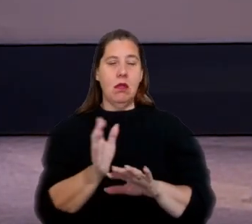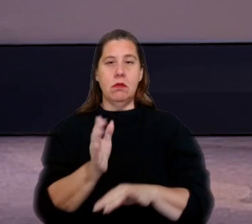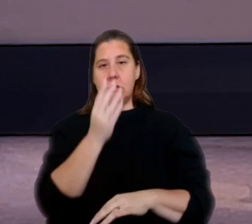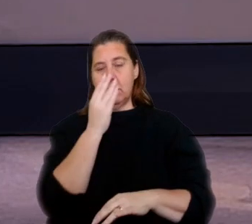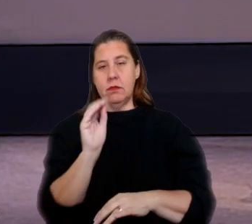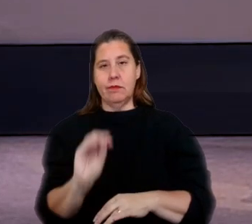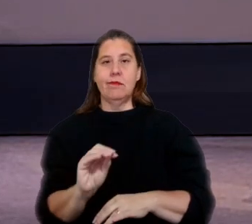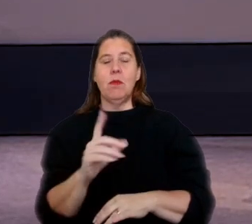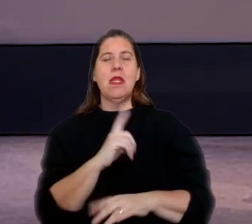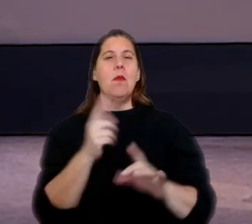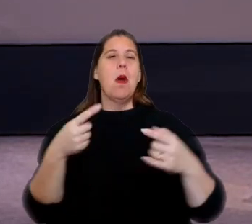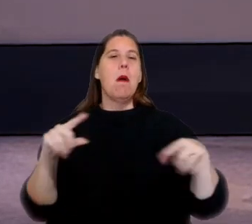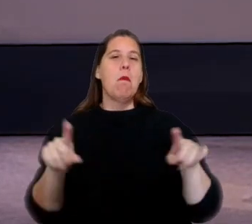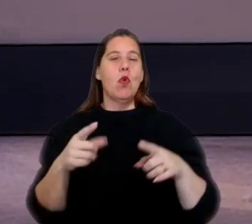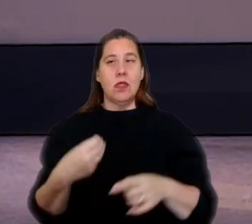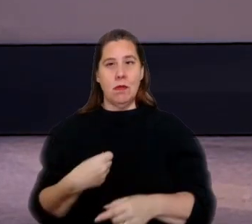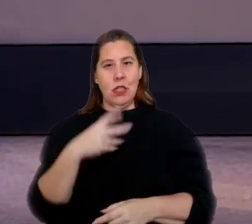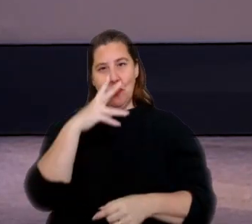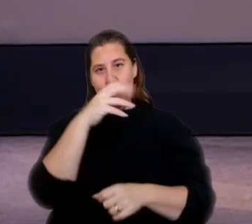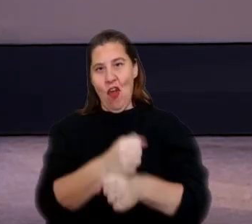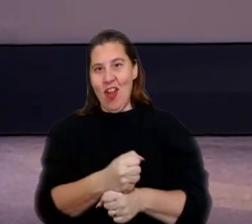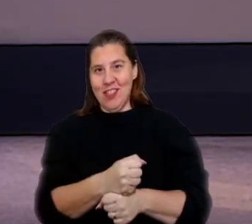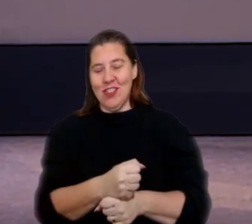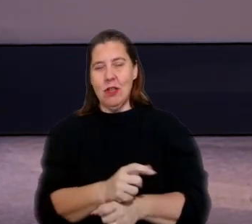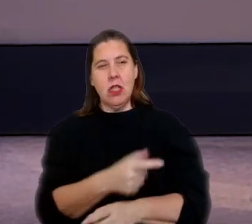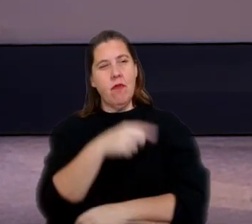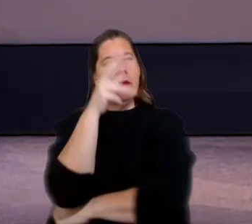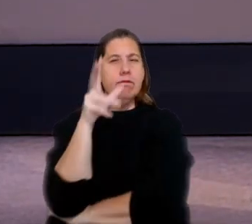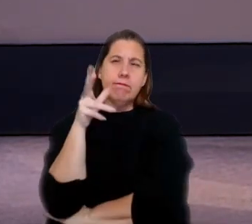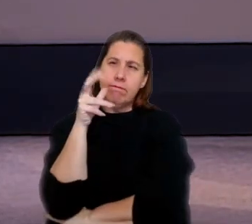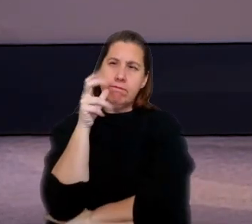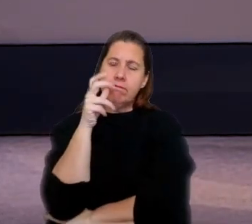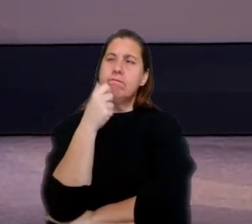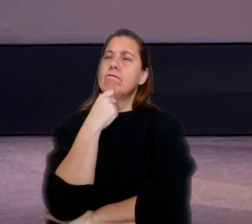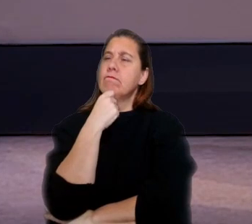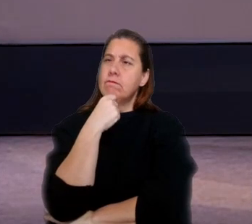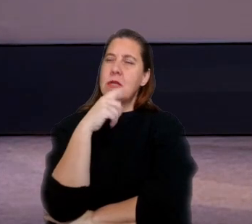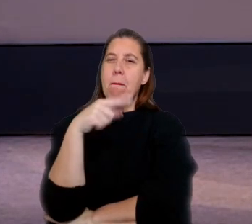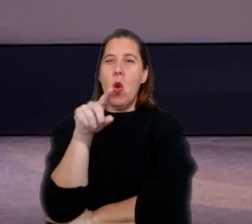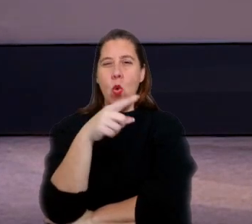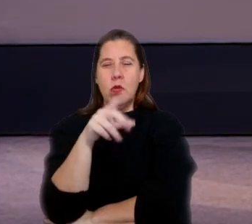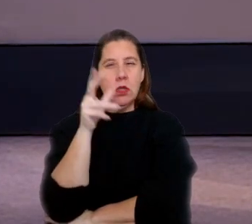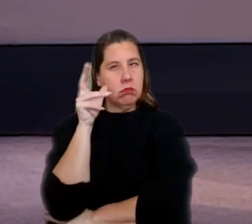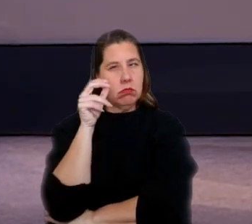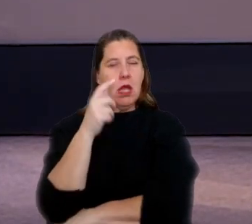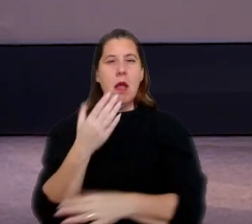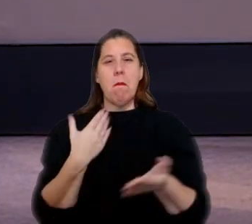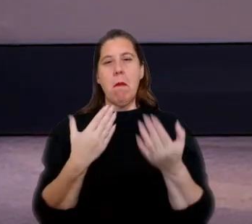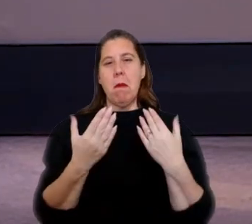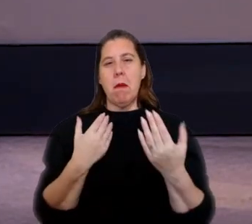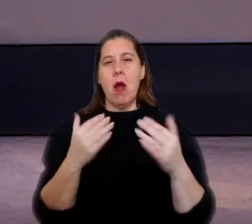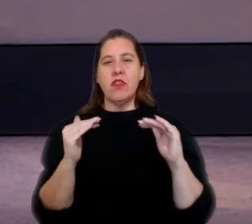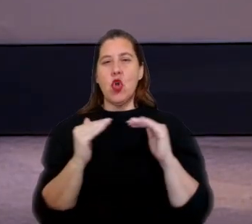deixou de lado mesmo, porque não tem uma música ali presente forte, porque eu fui observar isso, sabe,